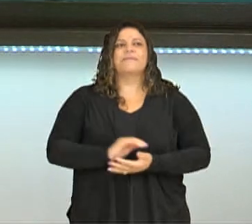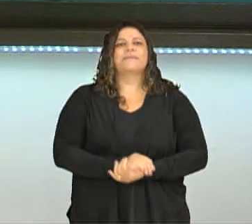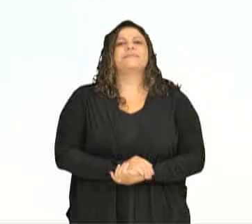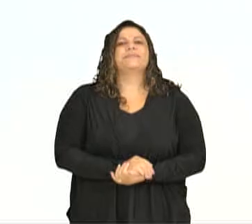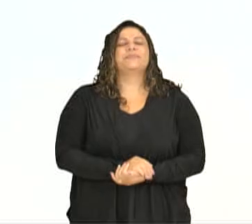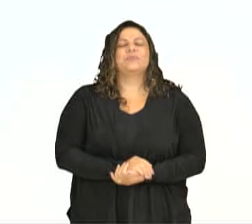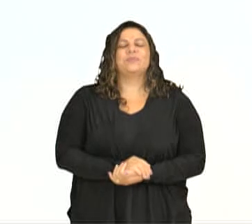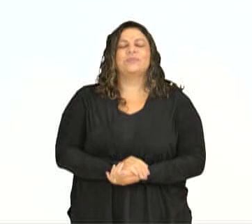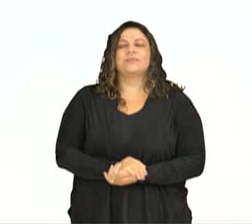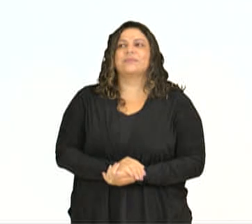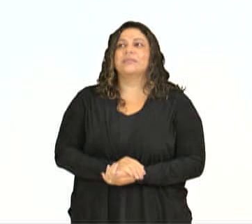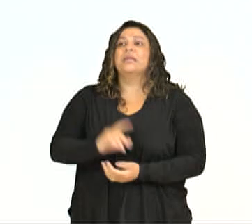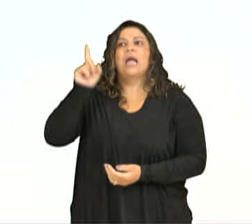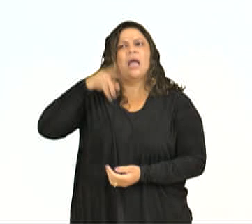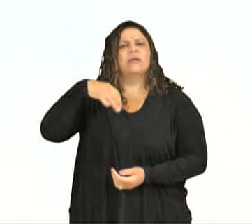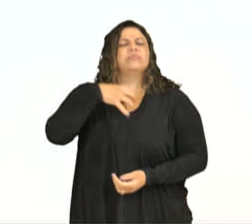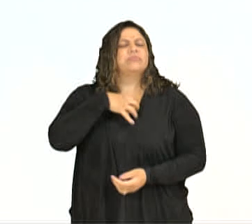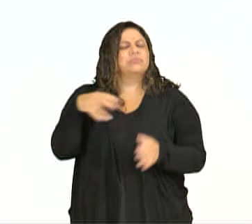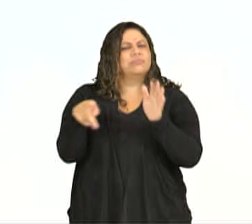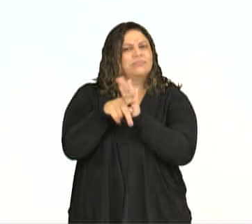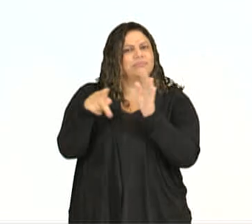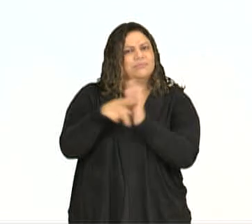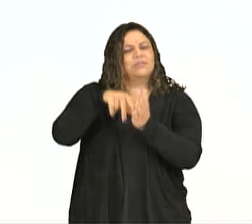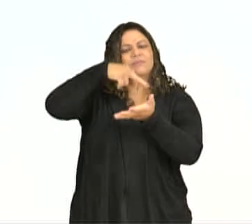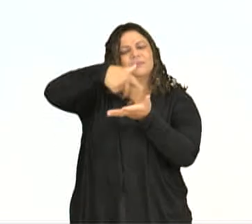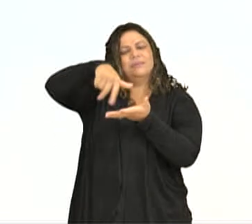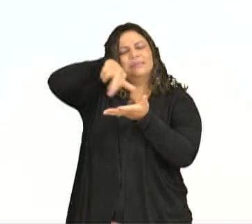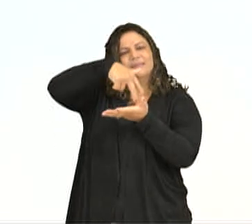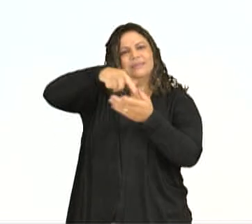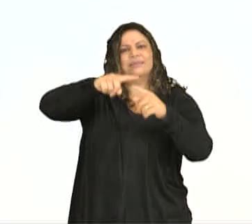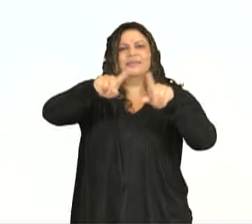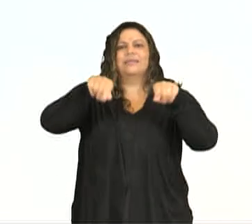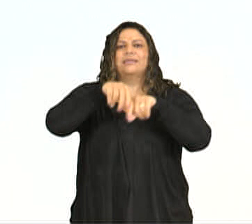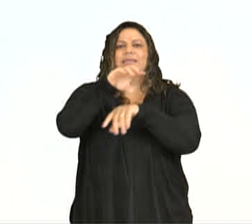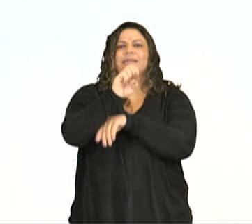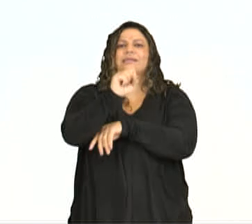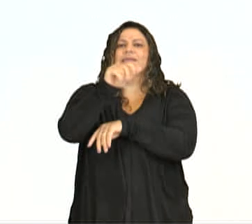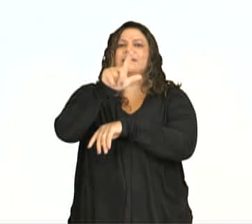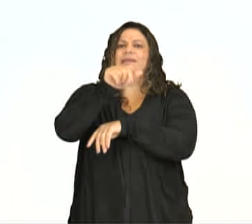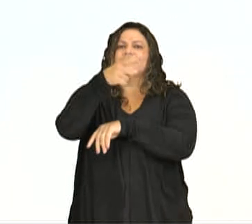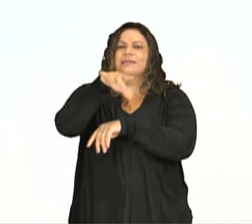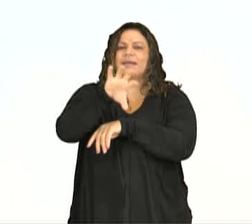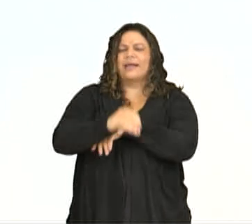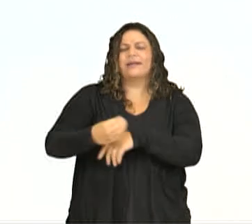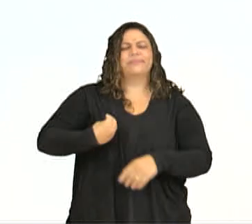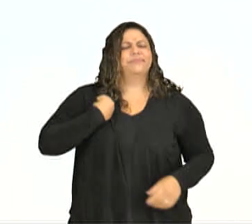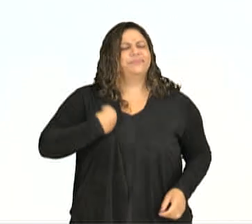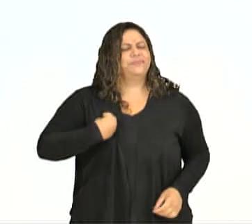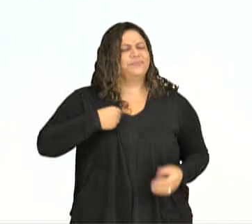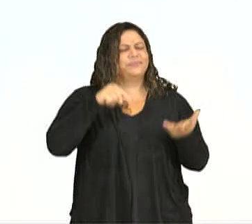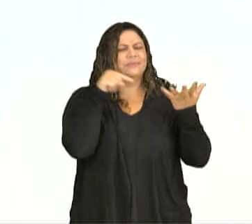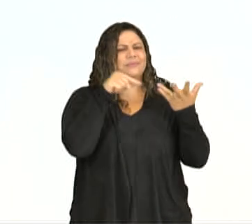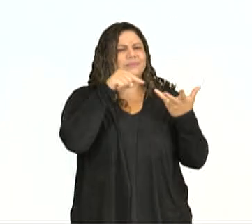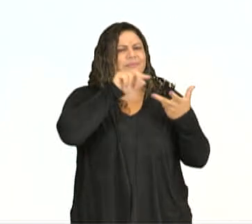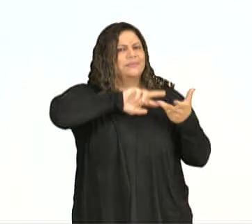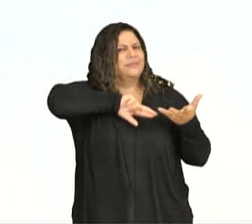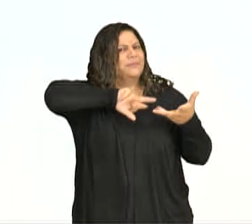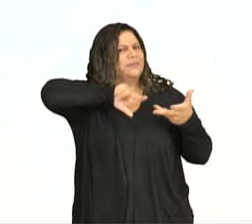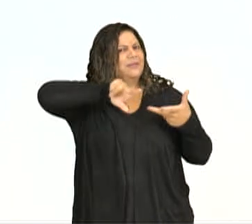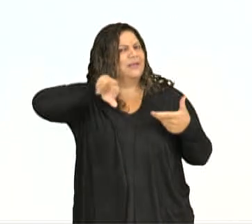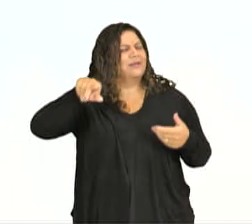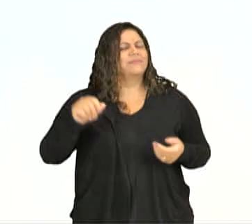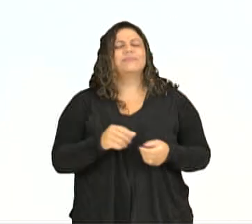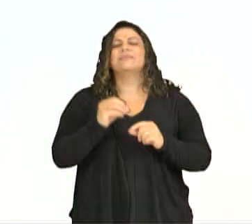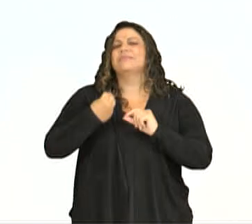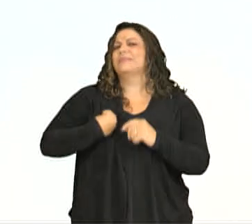A valsa é um estilo de dança de salão que está presente em vários momentos na vida das pessoas. Acompanhem as